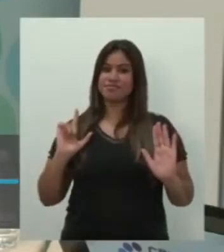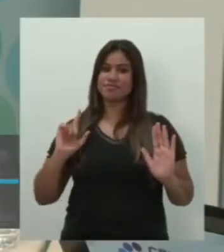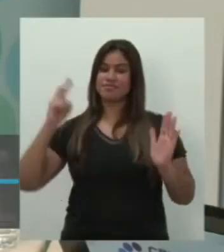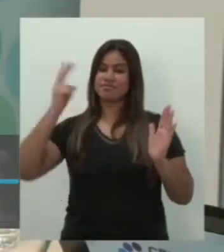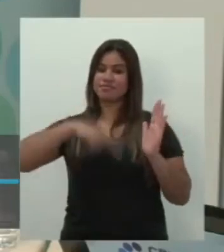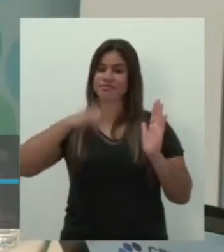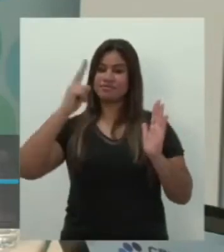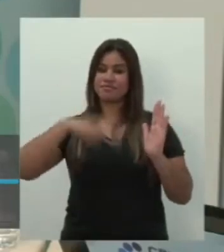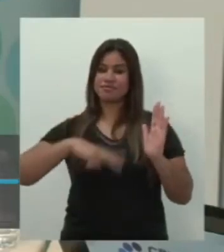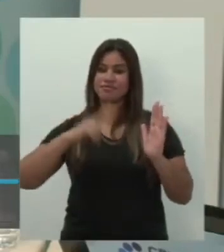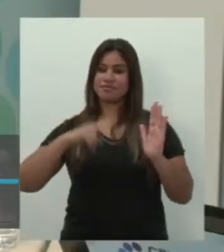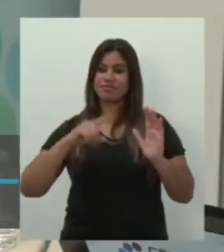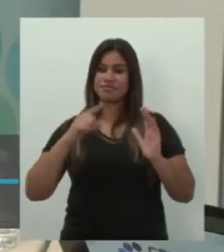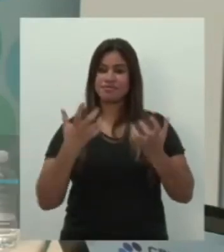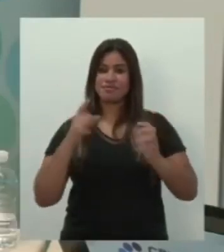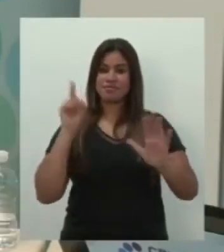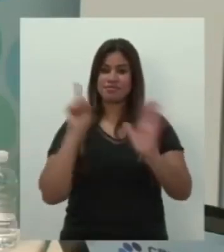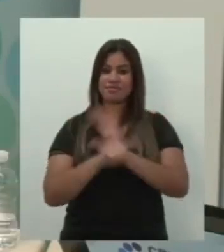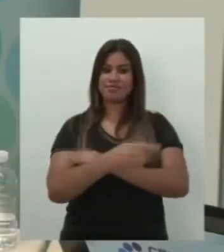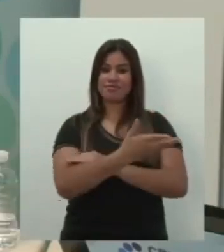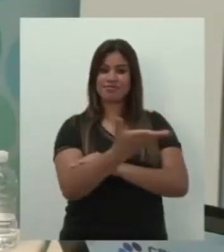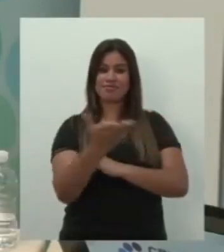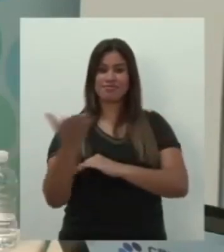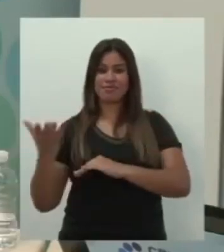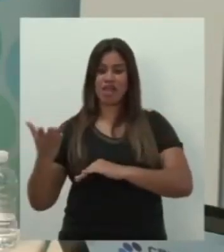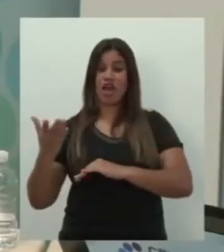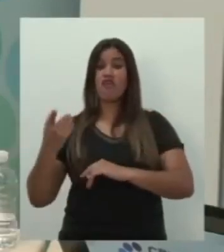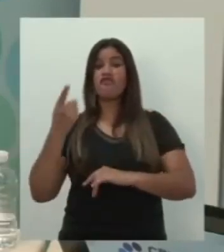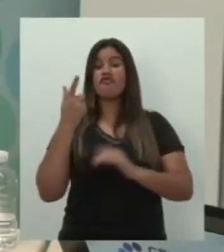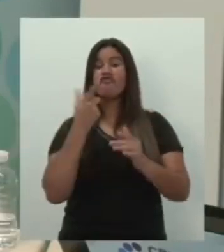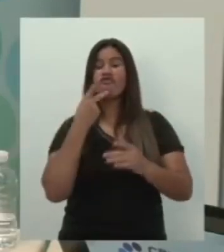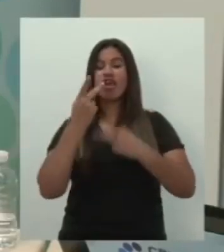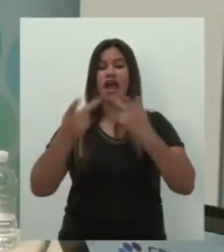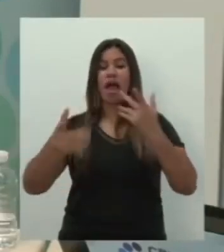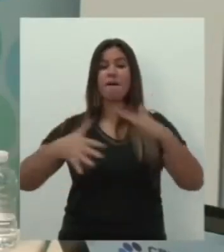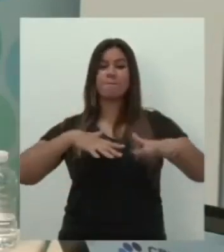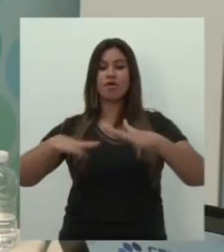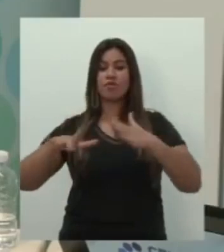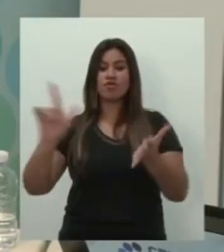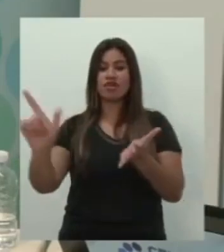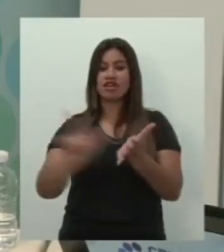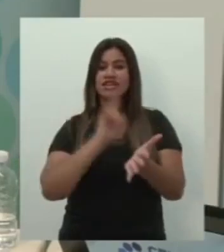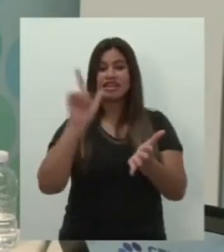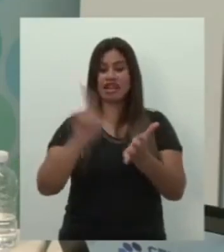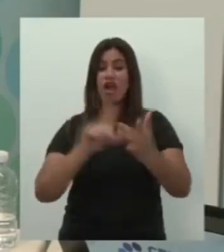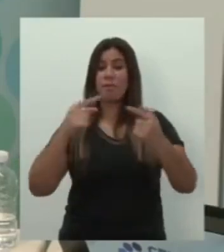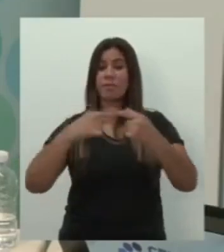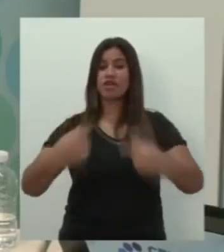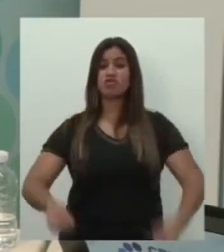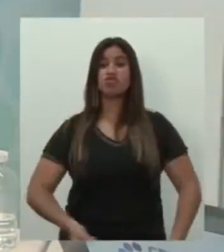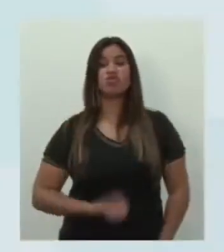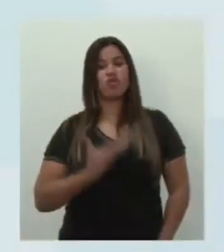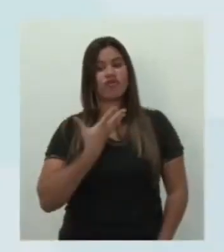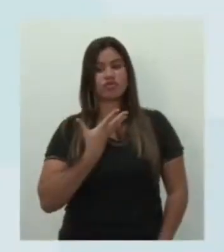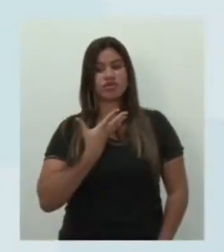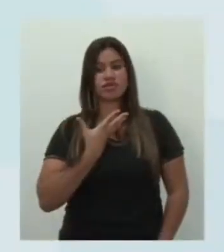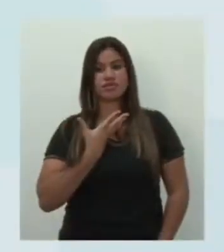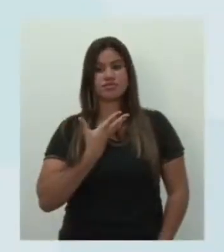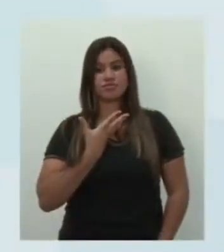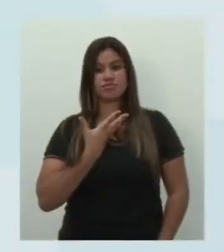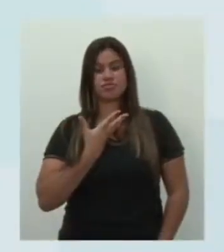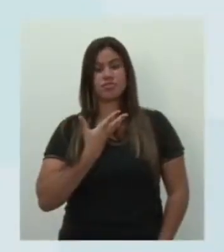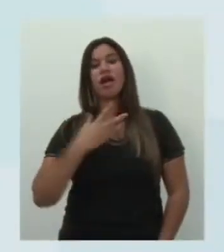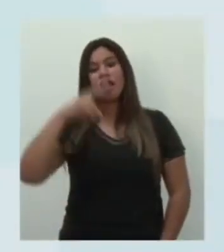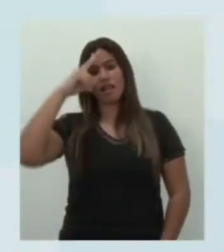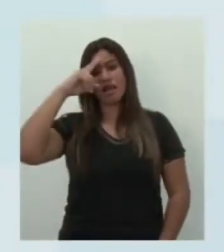ler, eu queria perguntar para vocês, vamos falar de um movimento literário chamado trovadorismo, tá bom? Eu já falei muito sobre